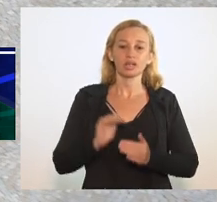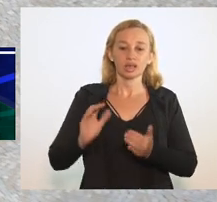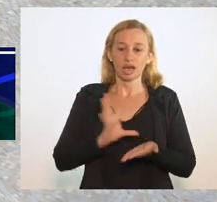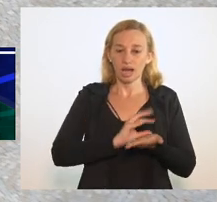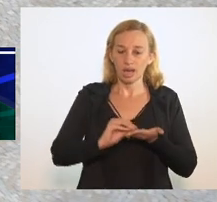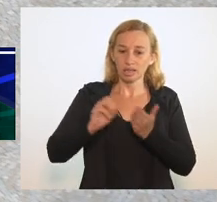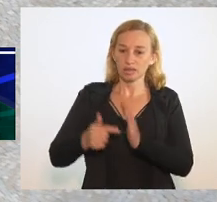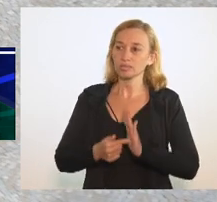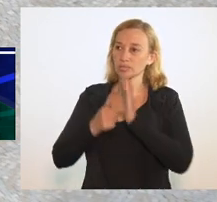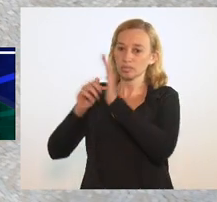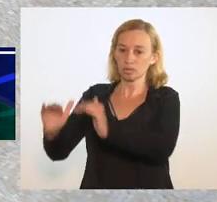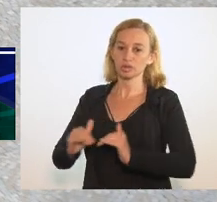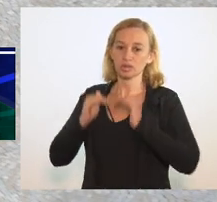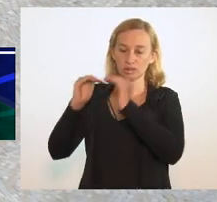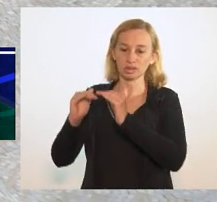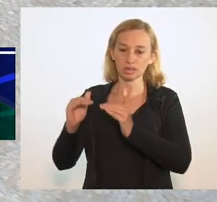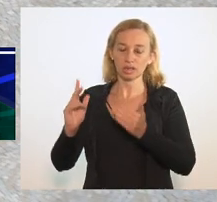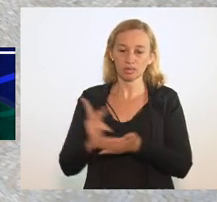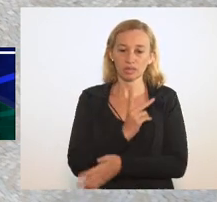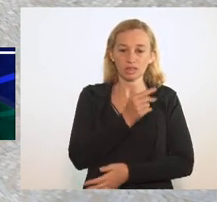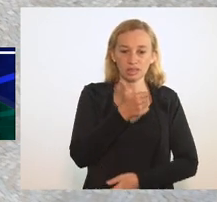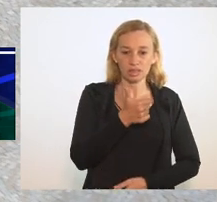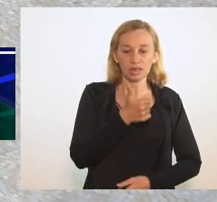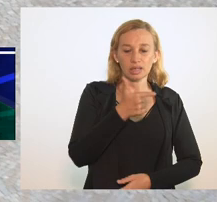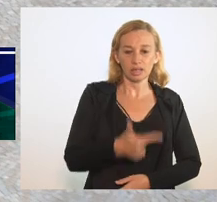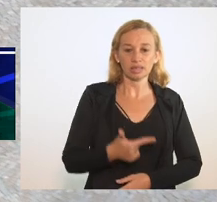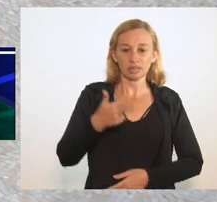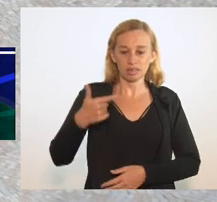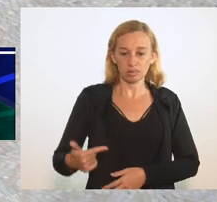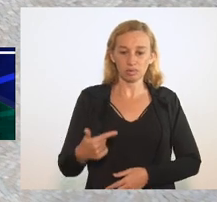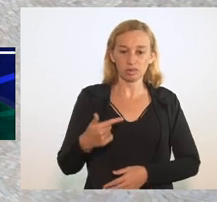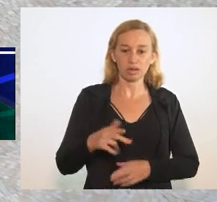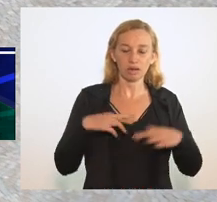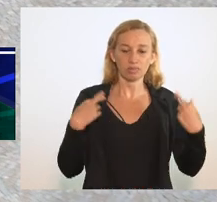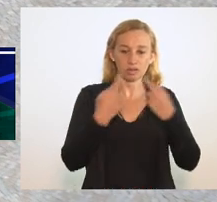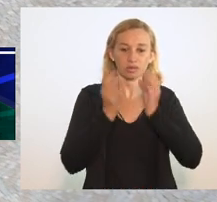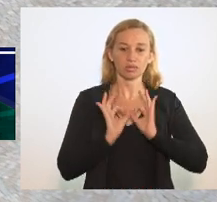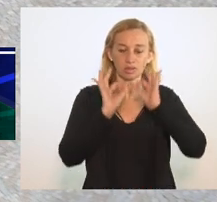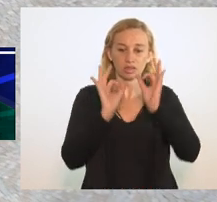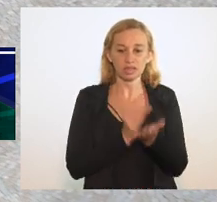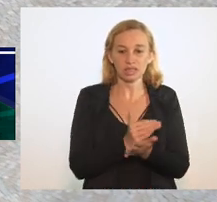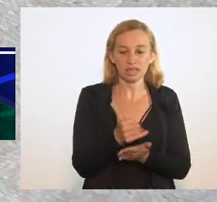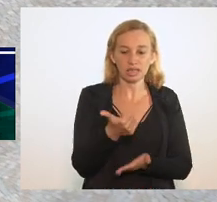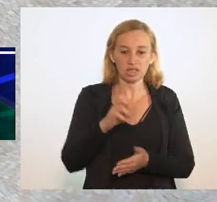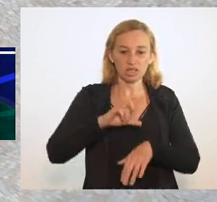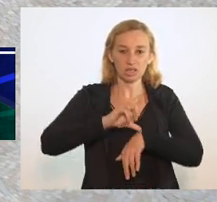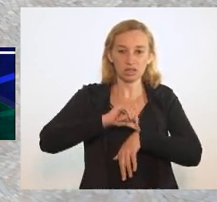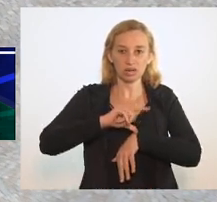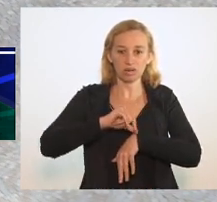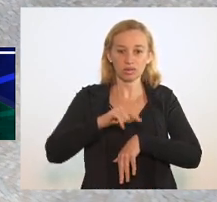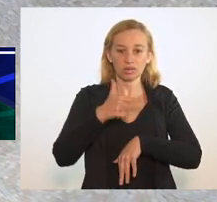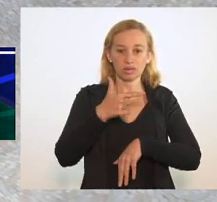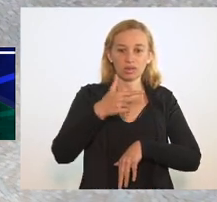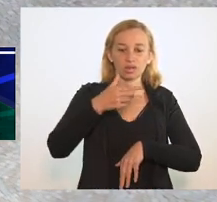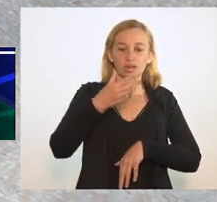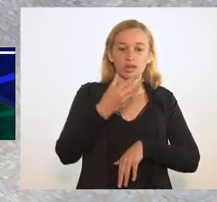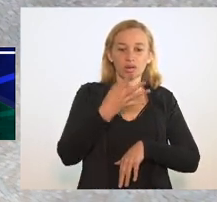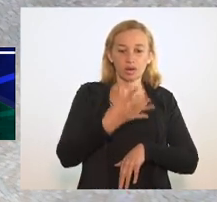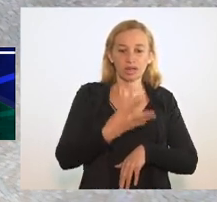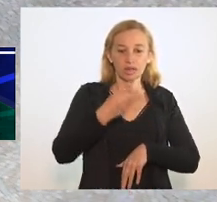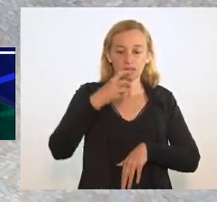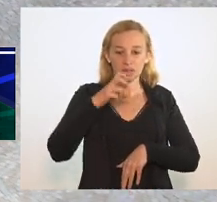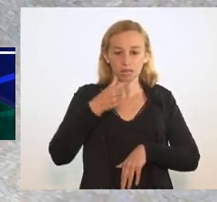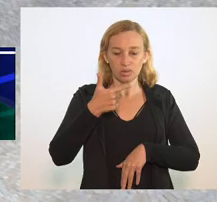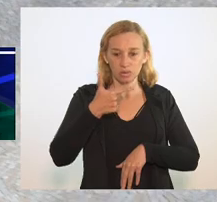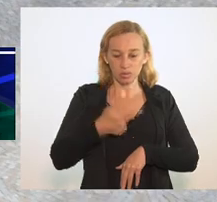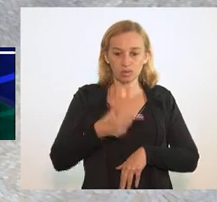com exatidão o ocorrido na 12ª sessão ordinária, que, iniciada às 15 horas e 42 minutos, encerrou-se